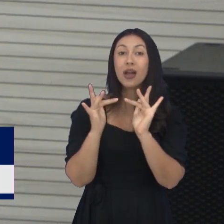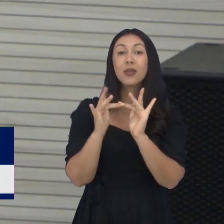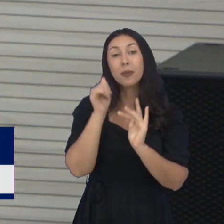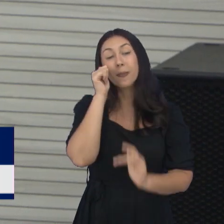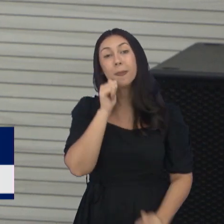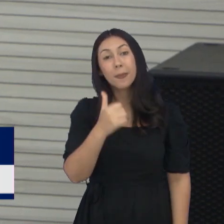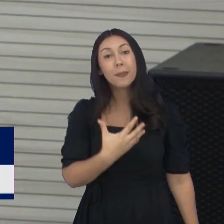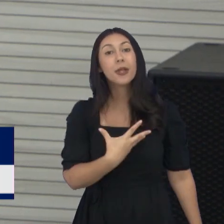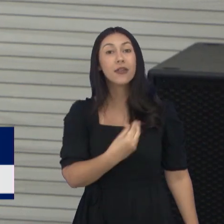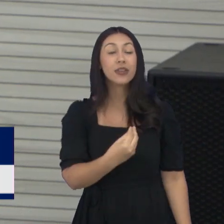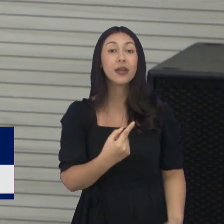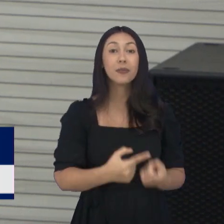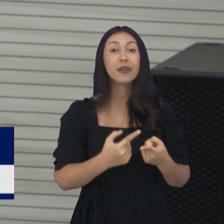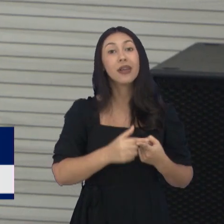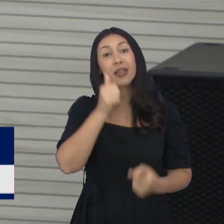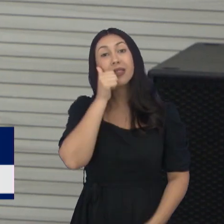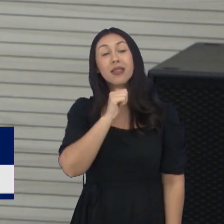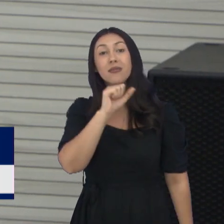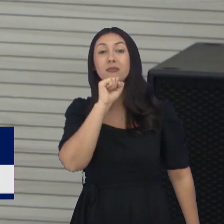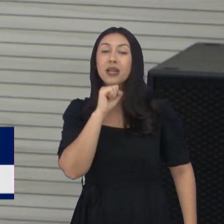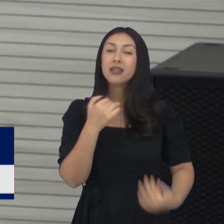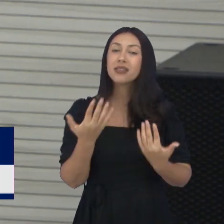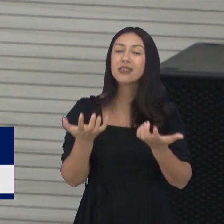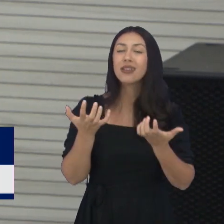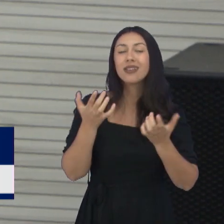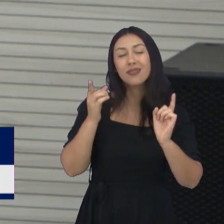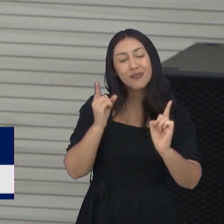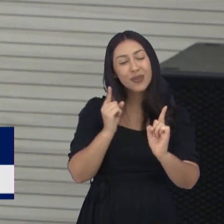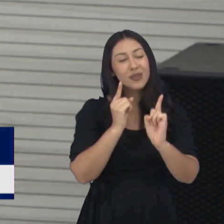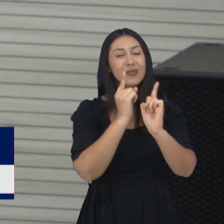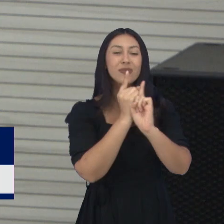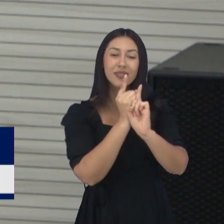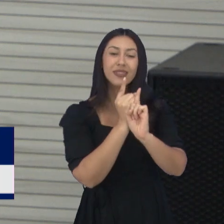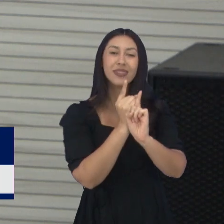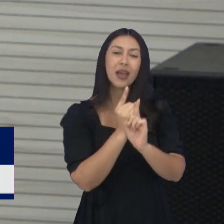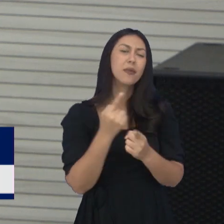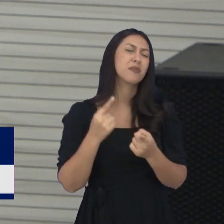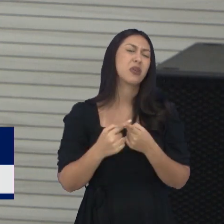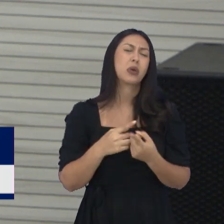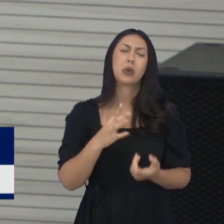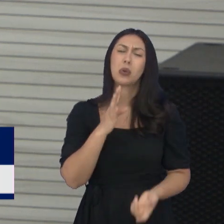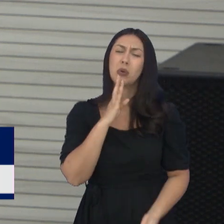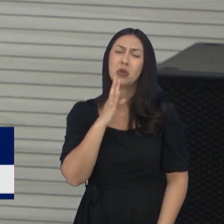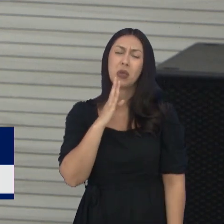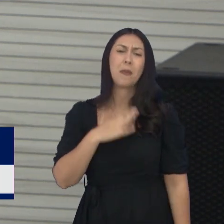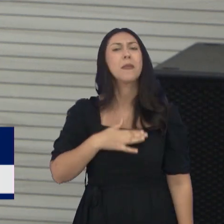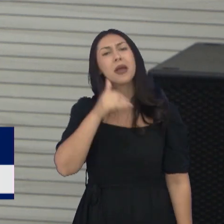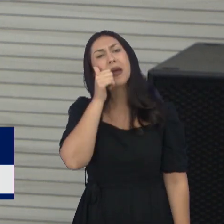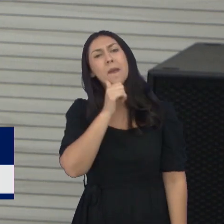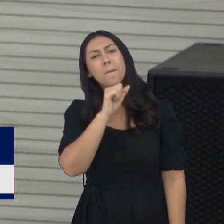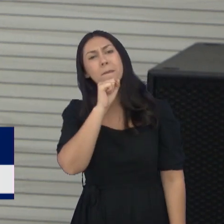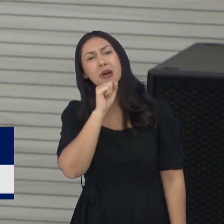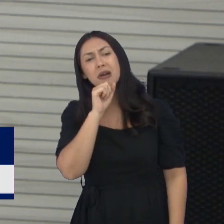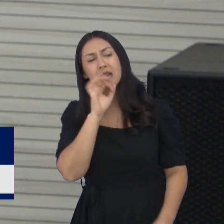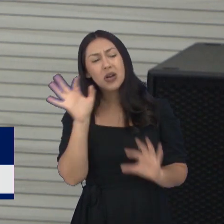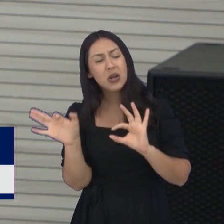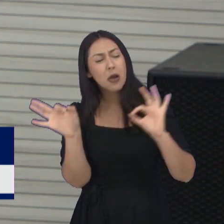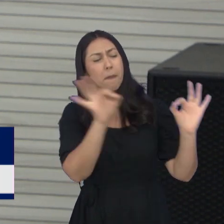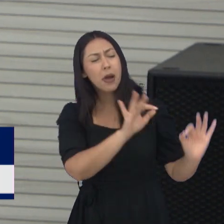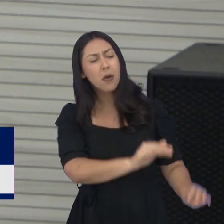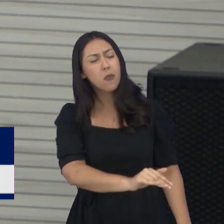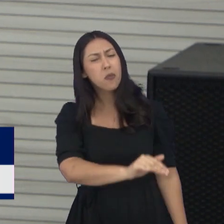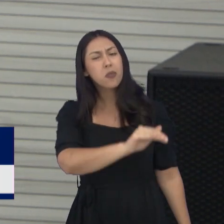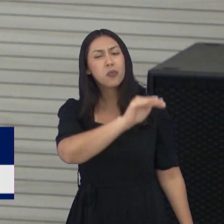que a mãe dela queria, né, reencontrar, né, conheceu lá minha mãe, me acompanhou na infância. Então,